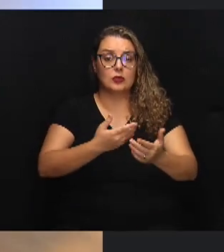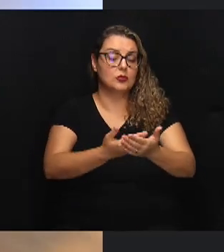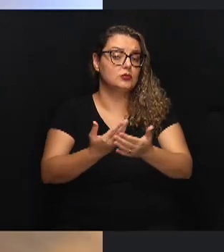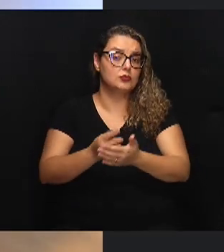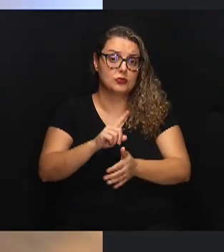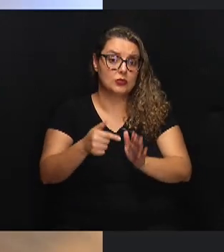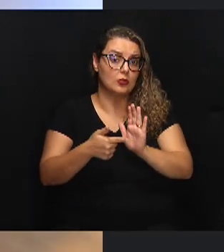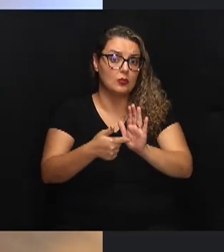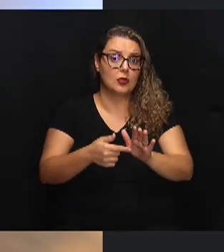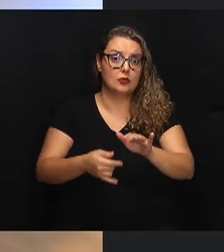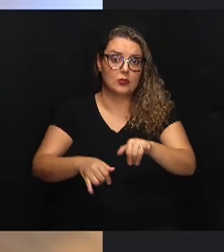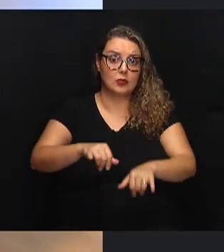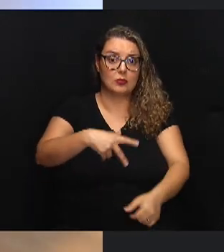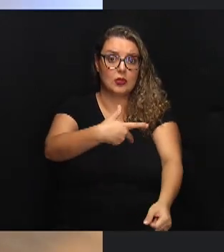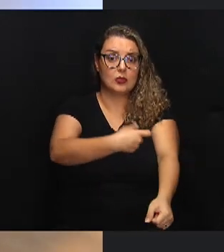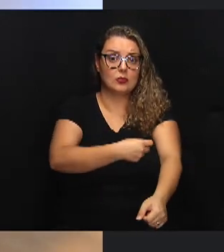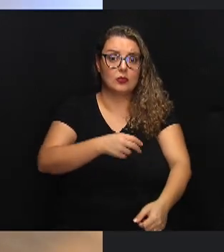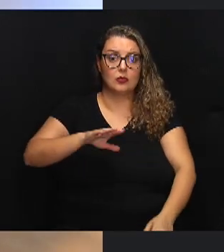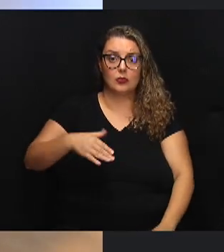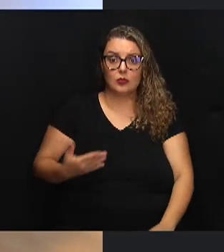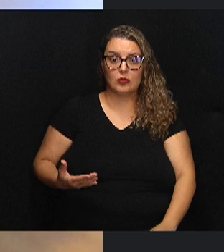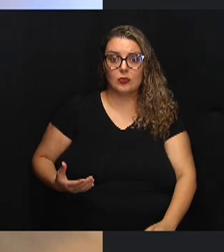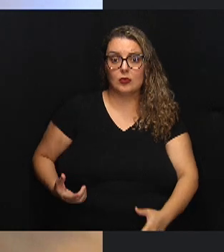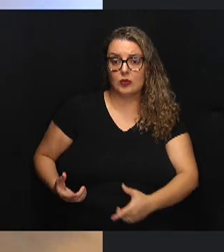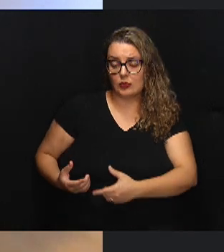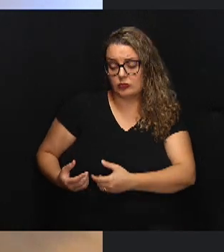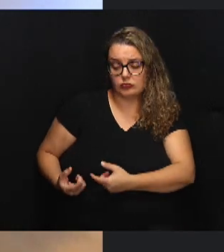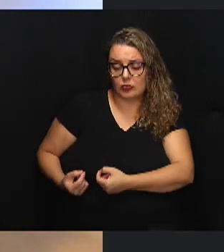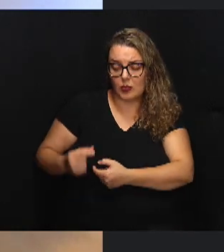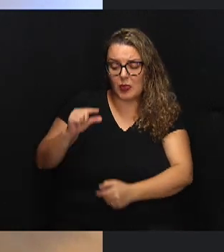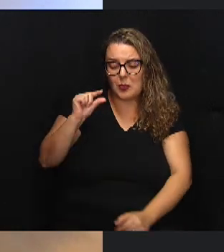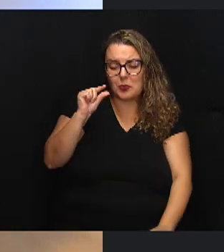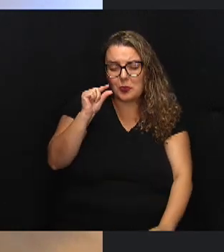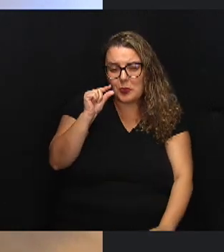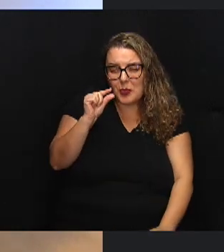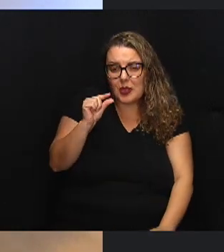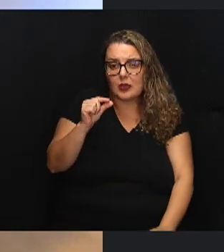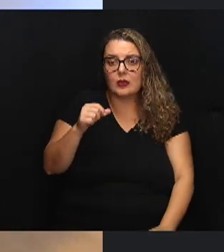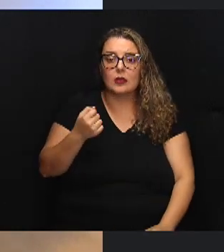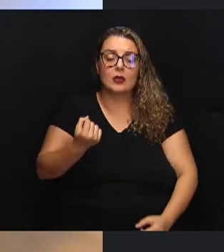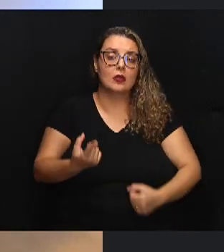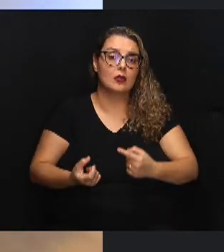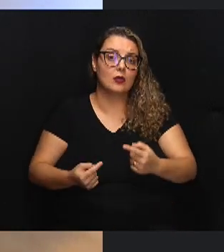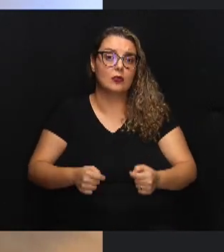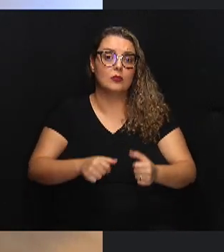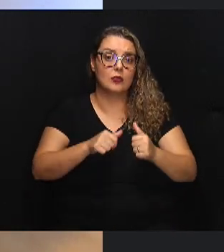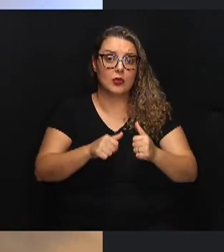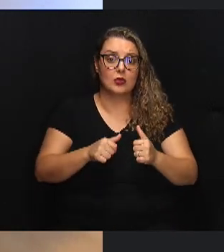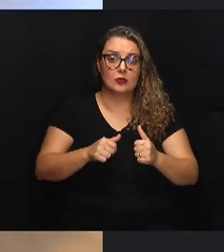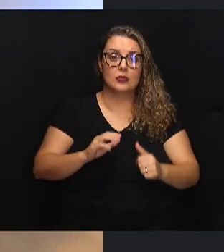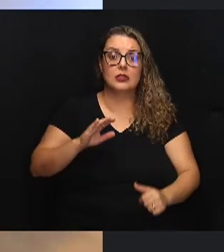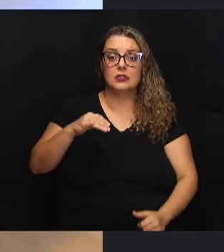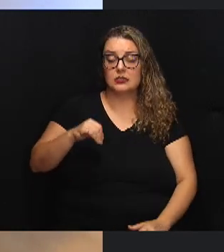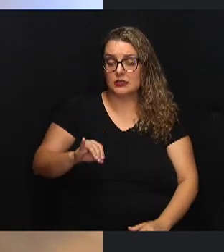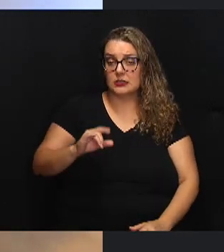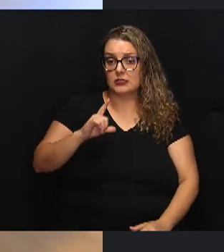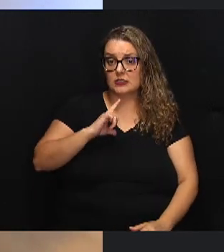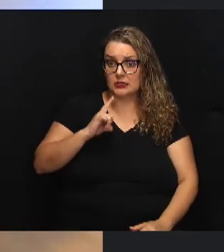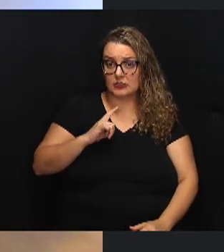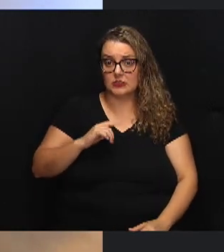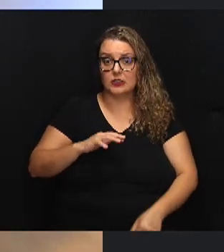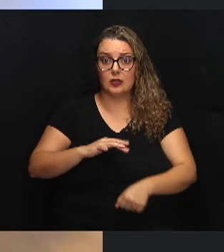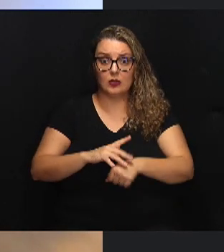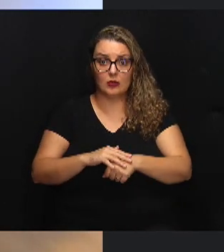que a quimioterapia, quando o tumor é muito, muito, muito pequenininho, vai ter algum benefício. Ao passo que se a gente já tem uma doença